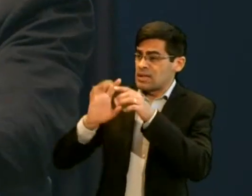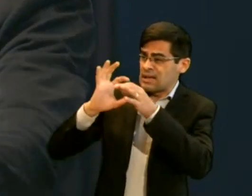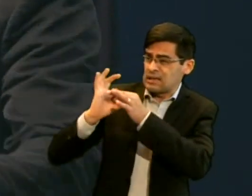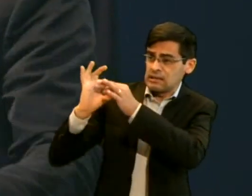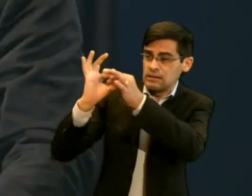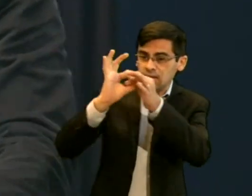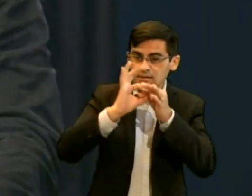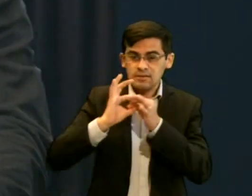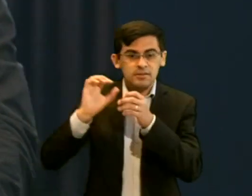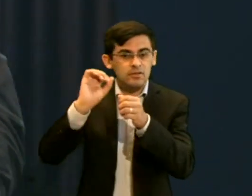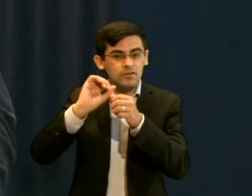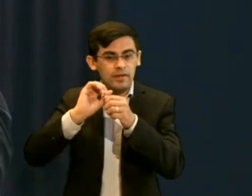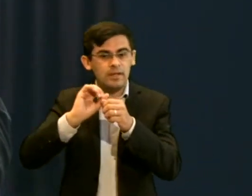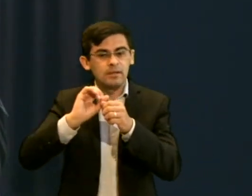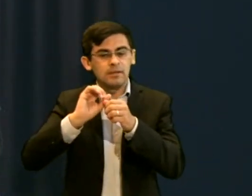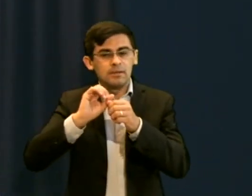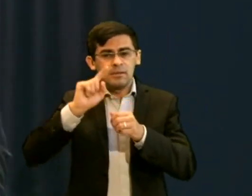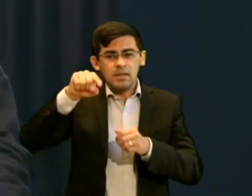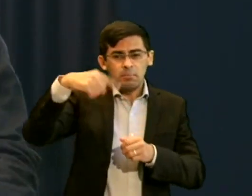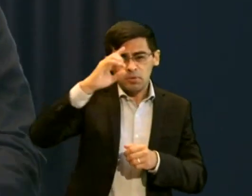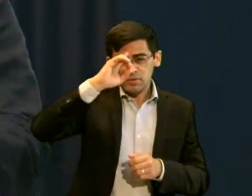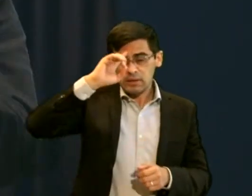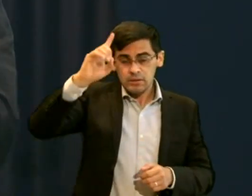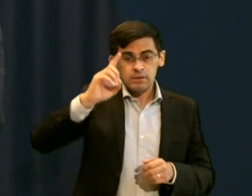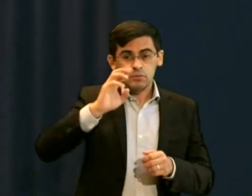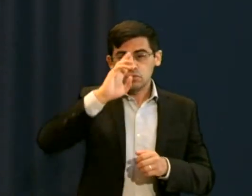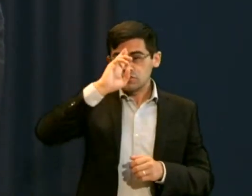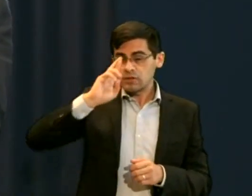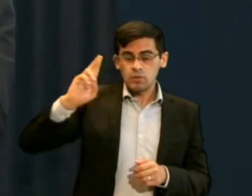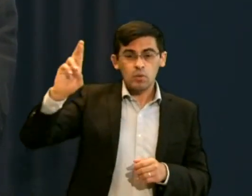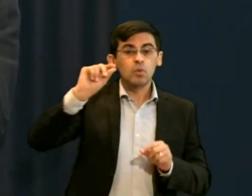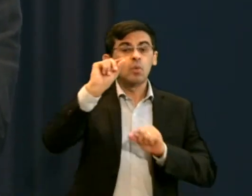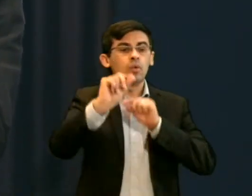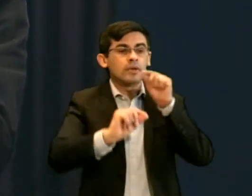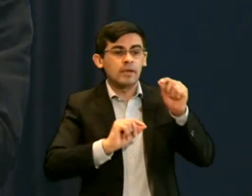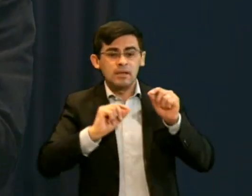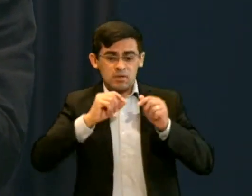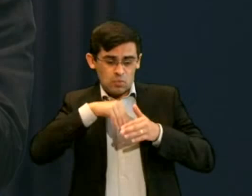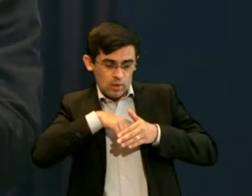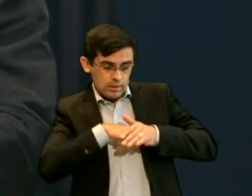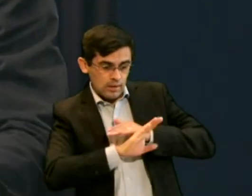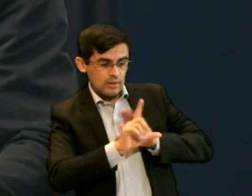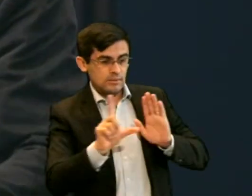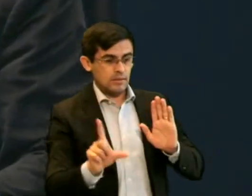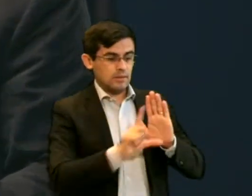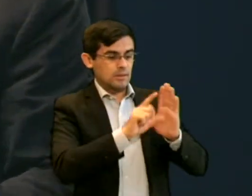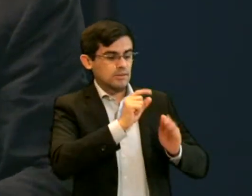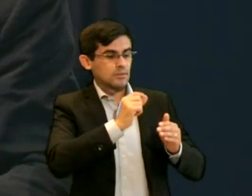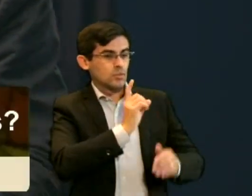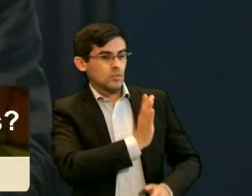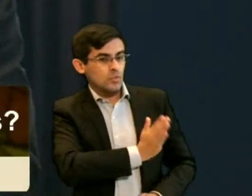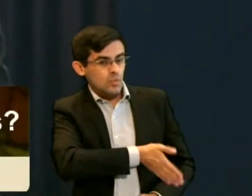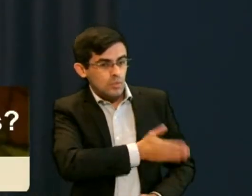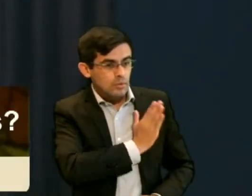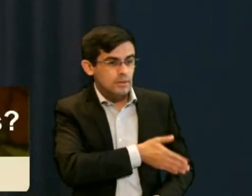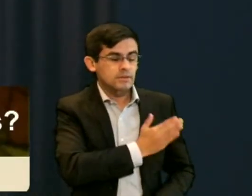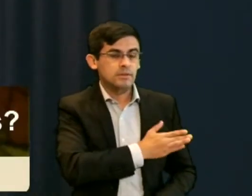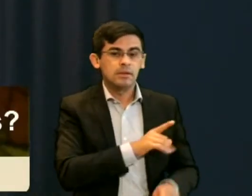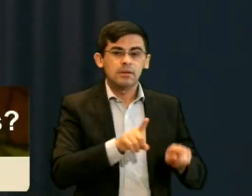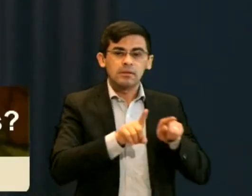farei com eles, depois daqueles dias, diz o Senhor, porei as minhas leis em seus corações e